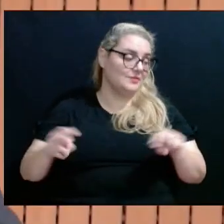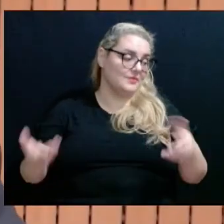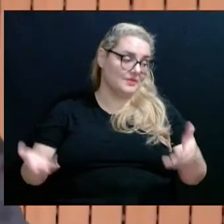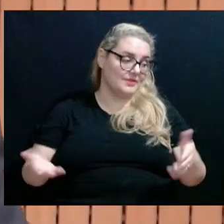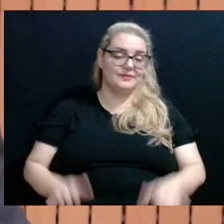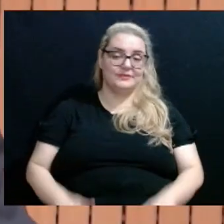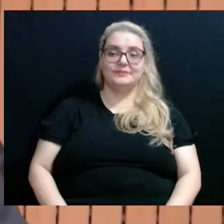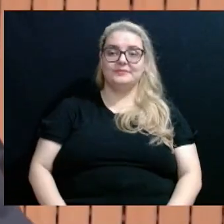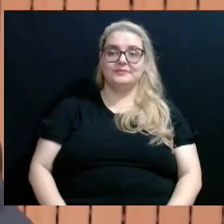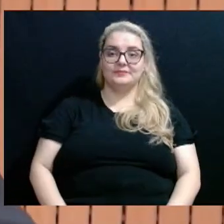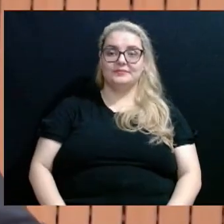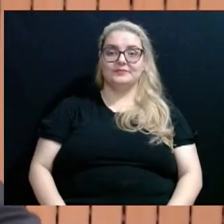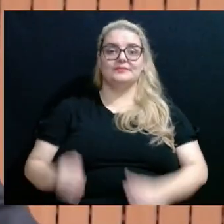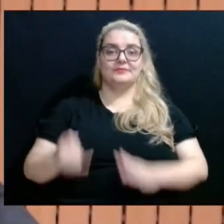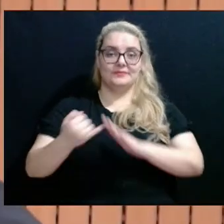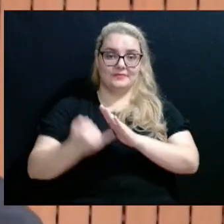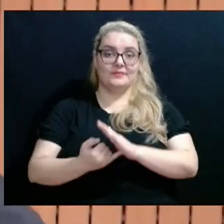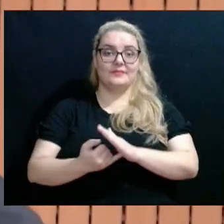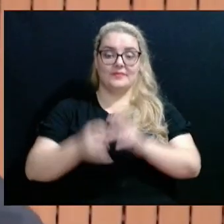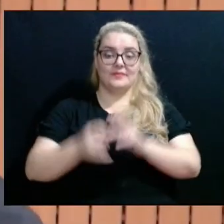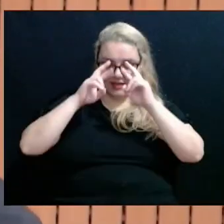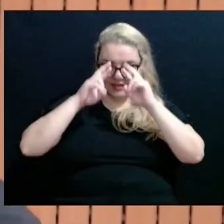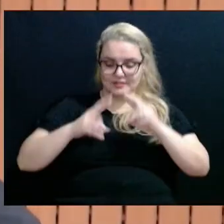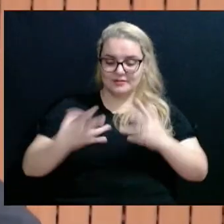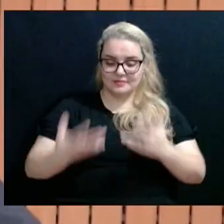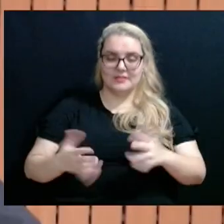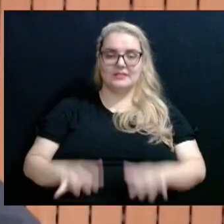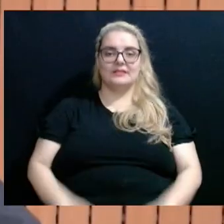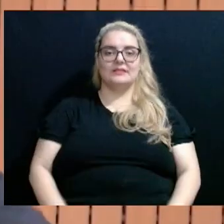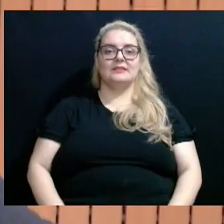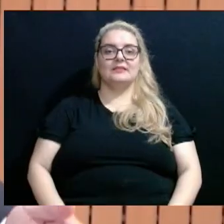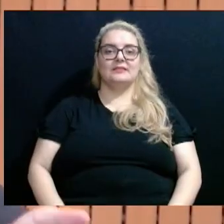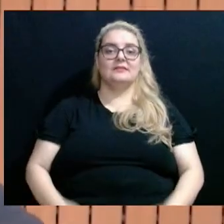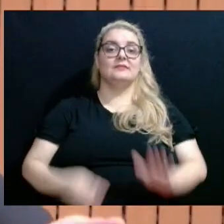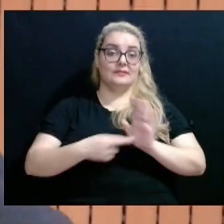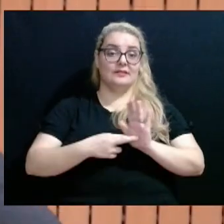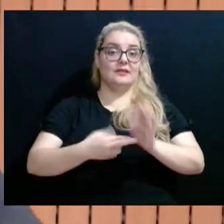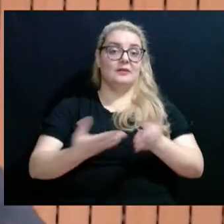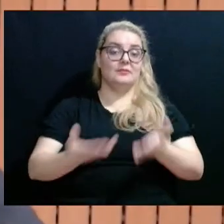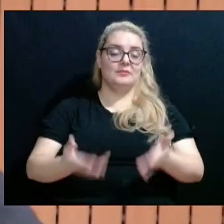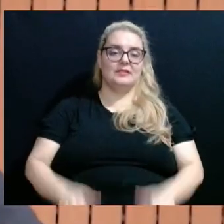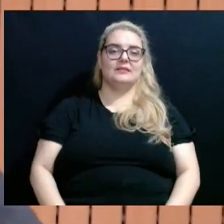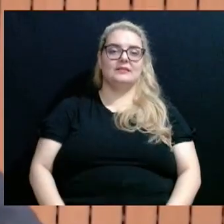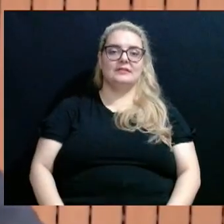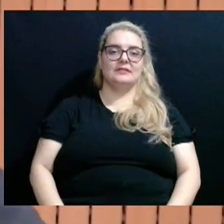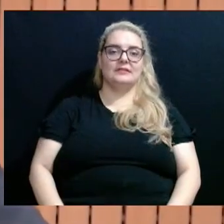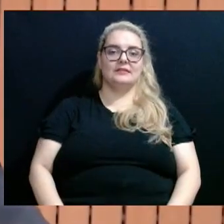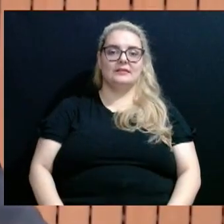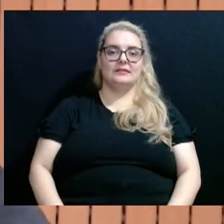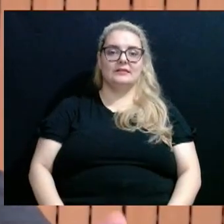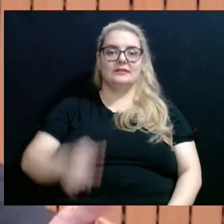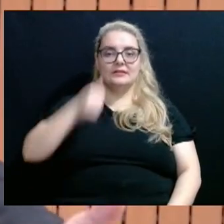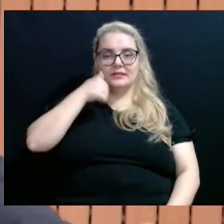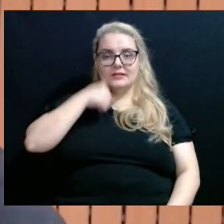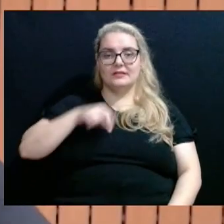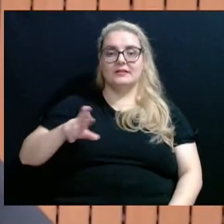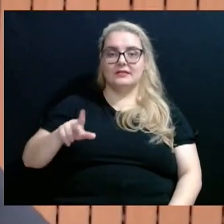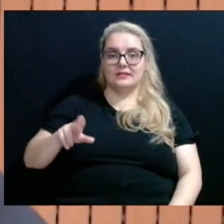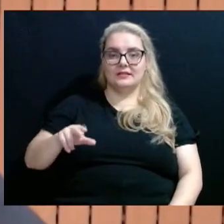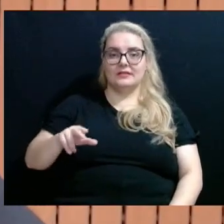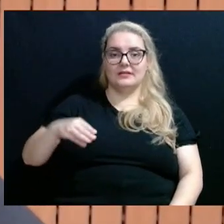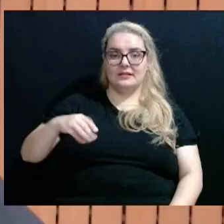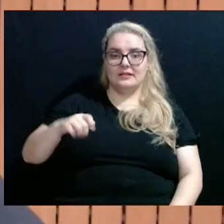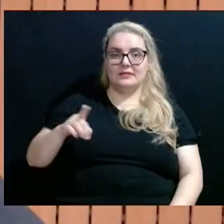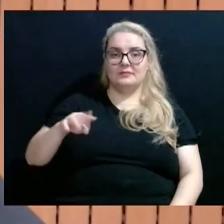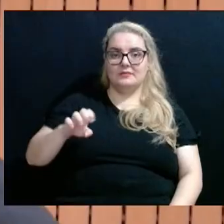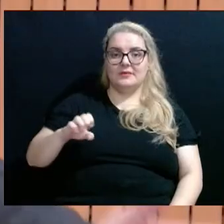as entidades tão respeitadas aqui representam, e a irmã, a Madre Cecília